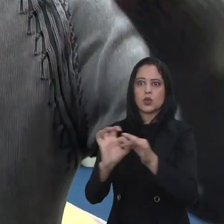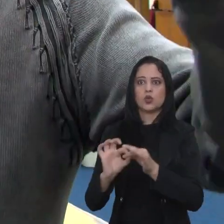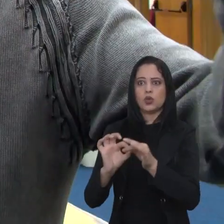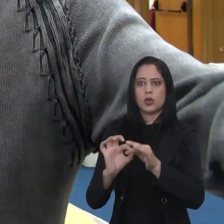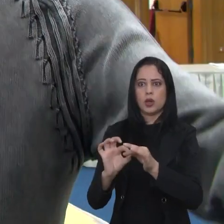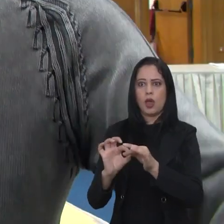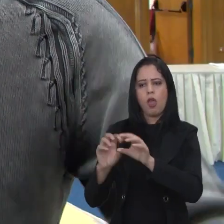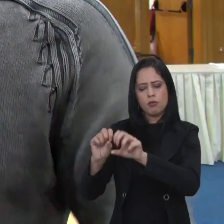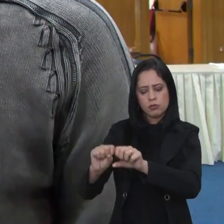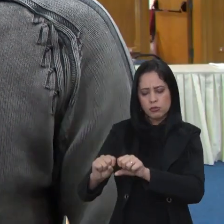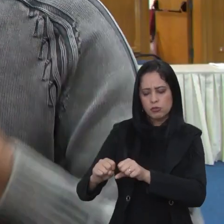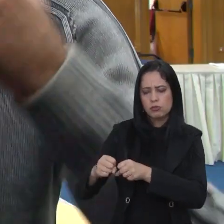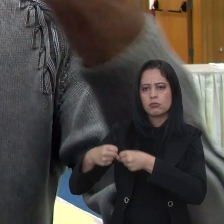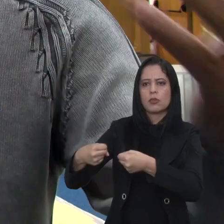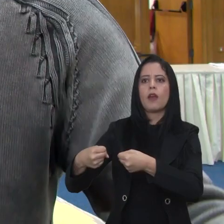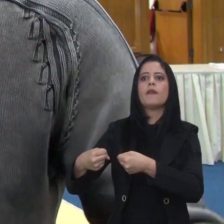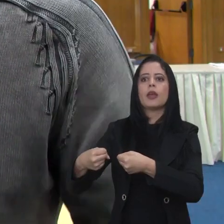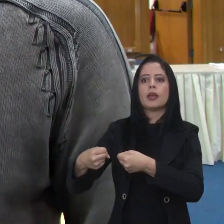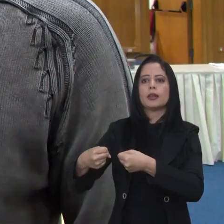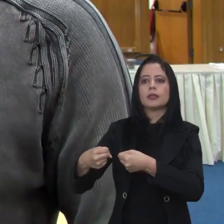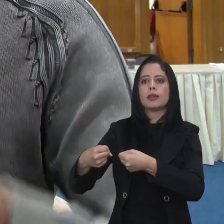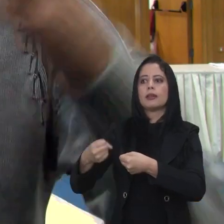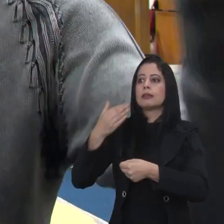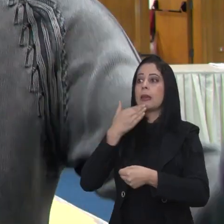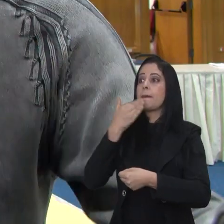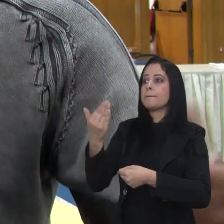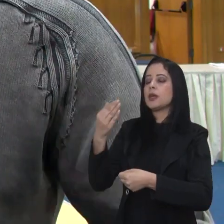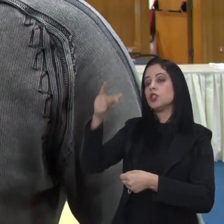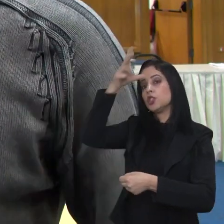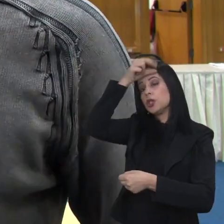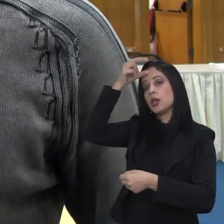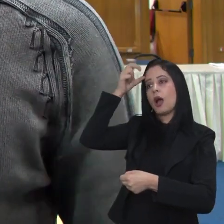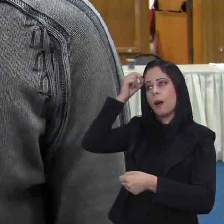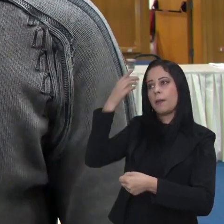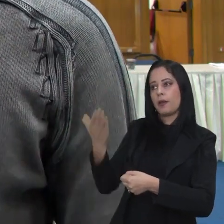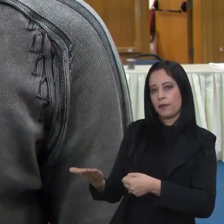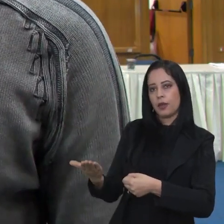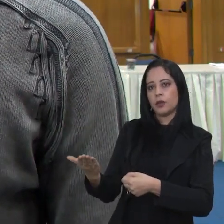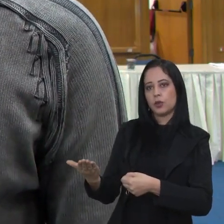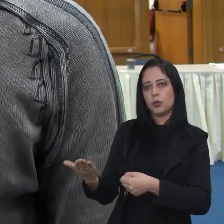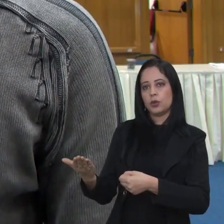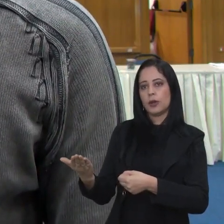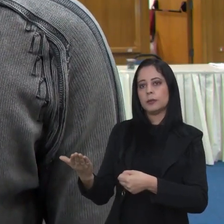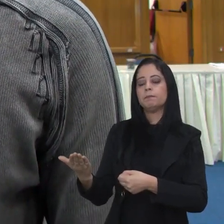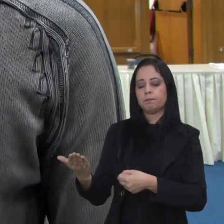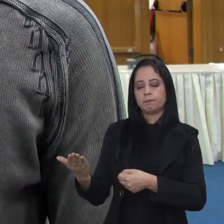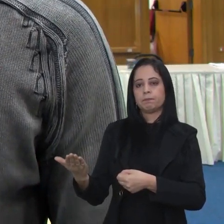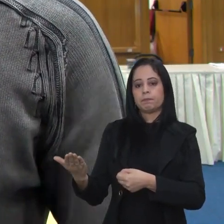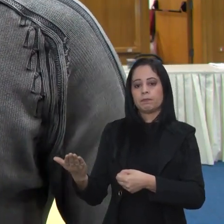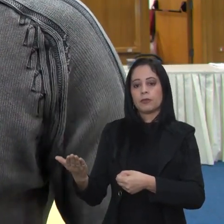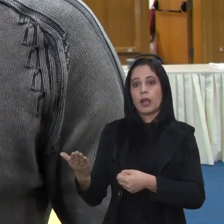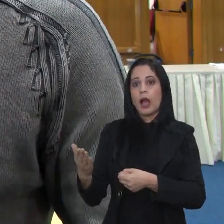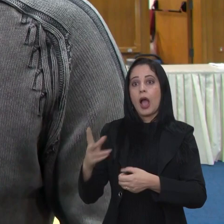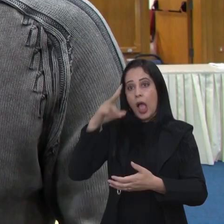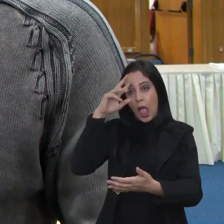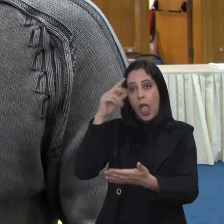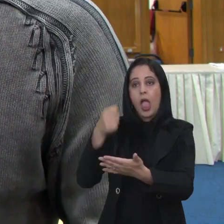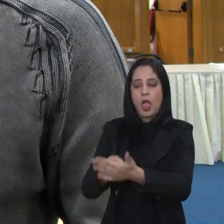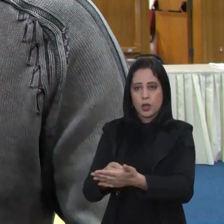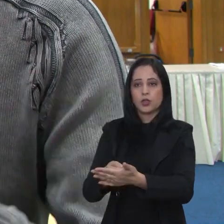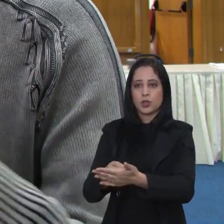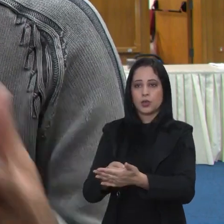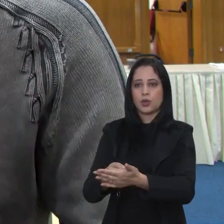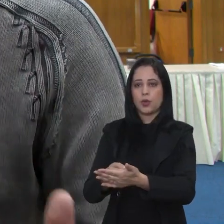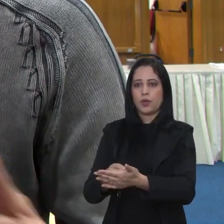possa juntar todas essas informações e pleitear junto ao Executivo, à Prefeitura, né,